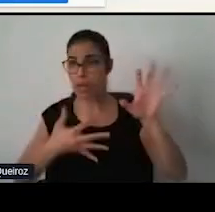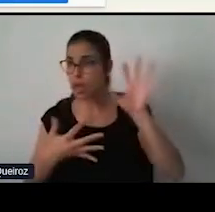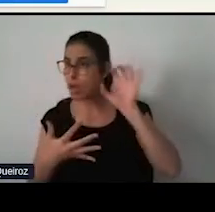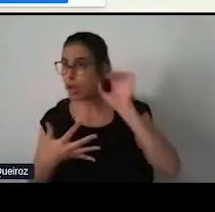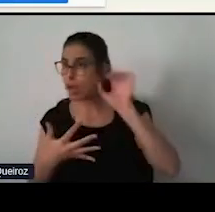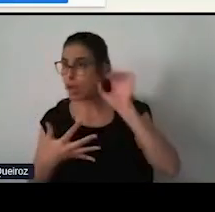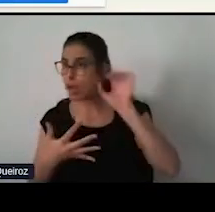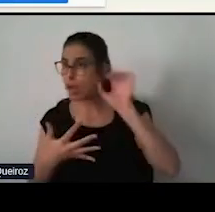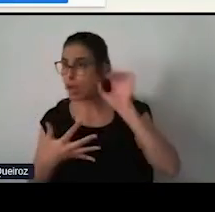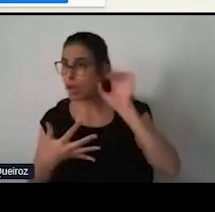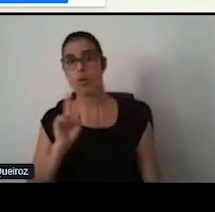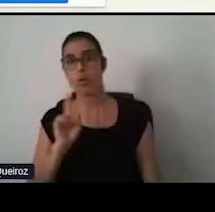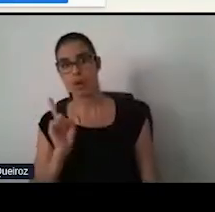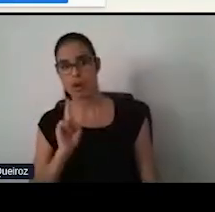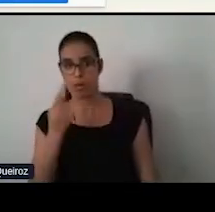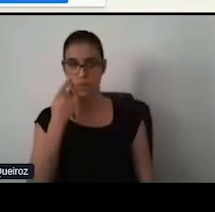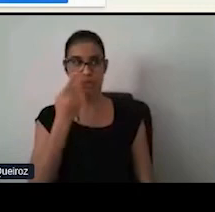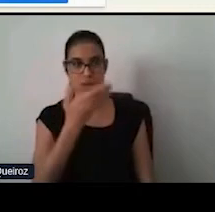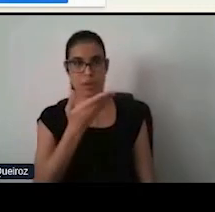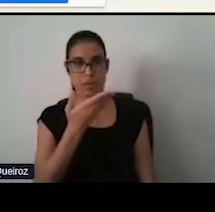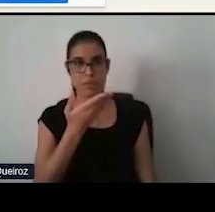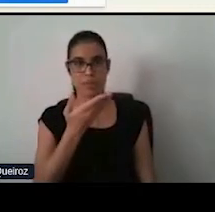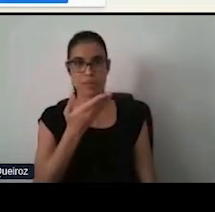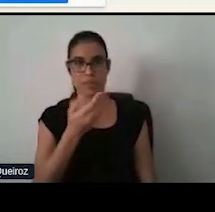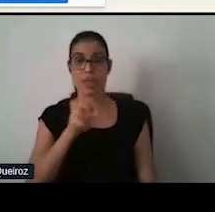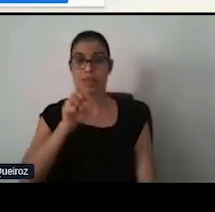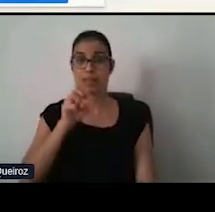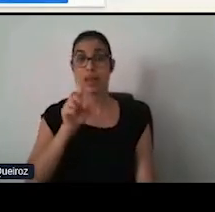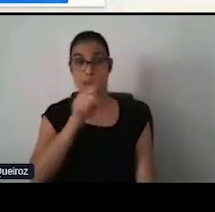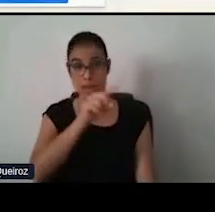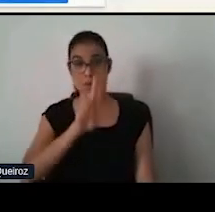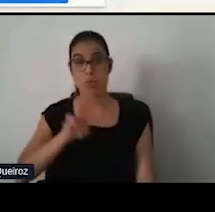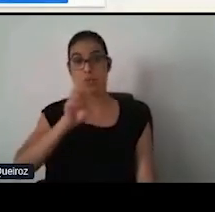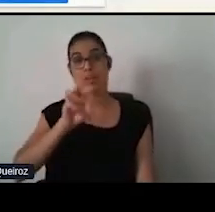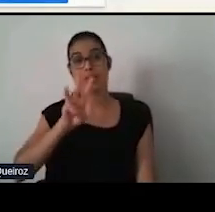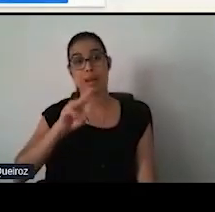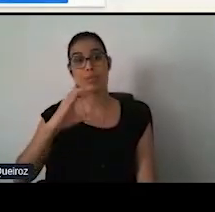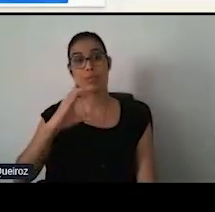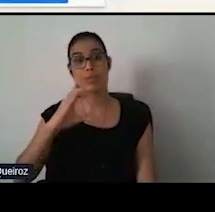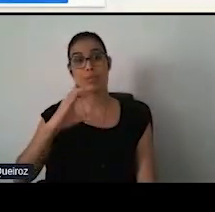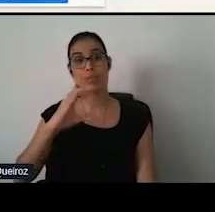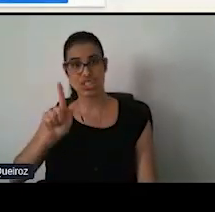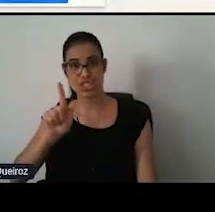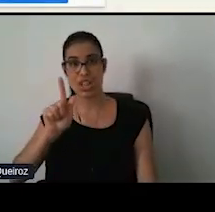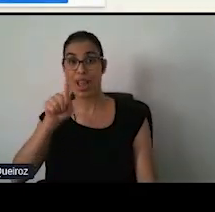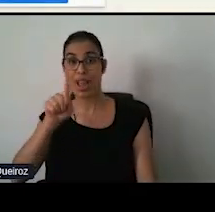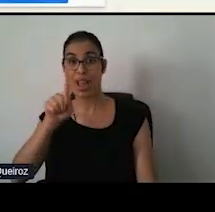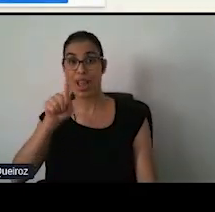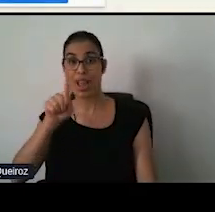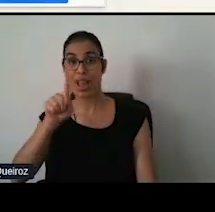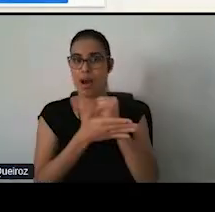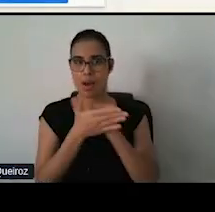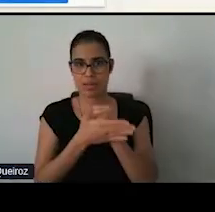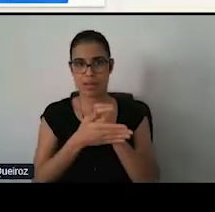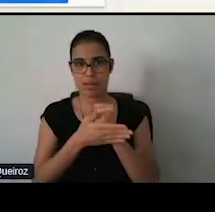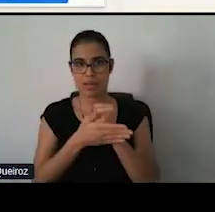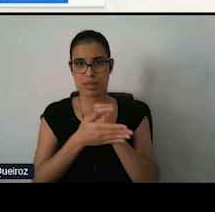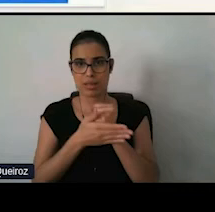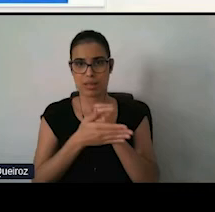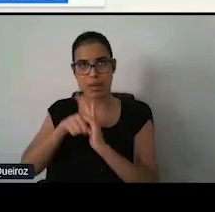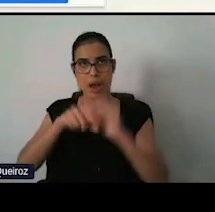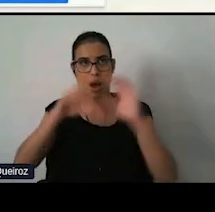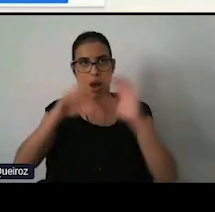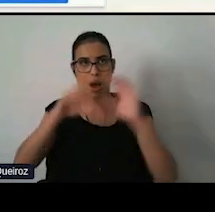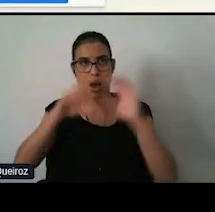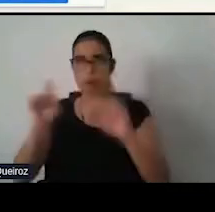Então, ele basicamente usa o WCAG como base para olhar esses dados para a gente.